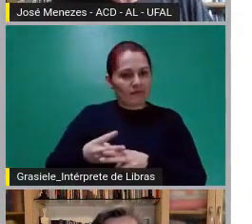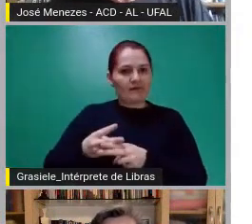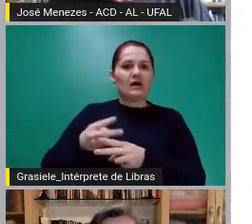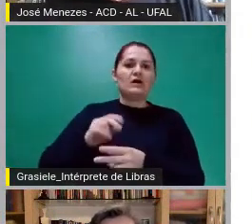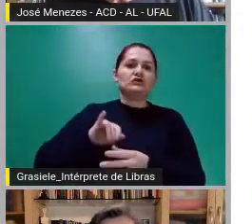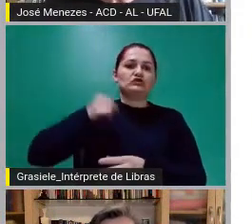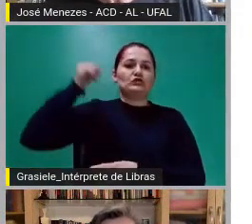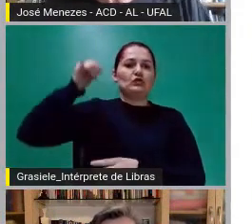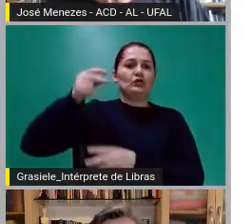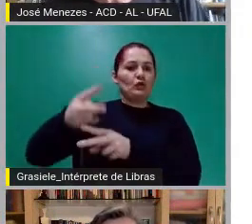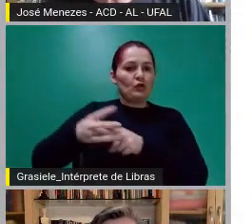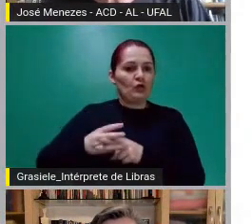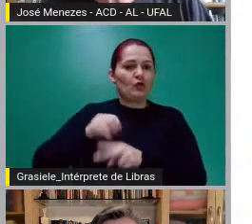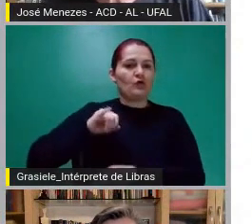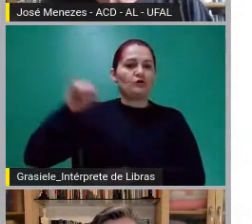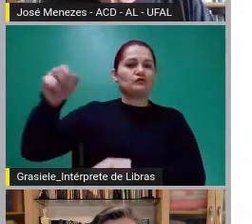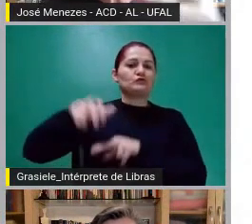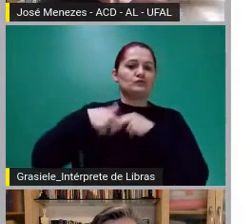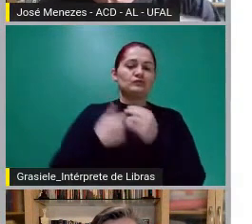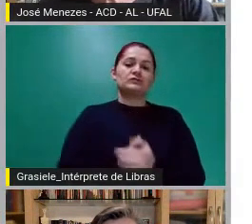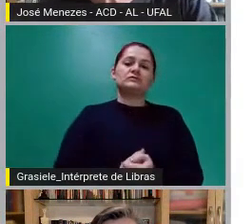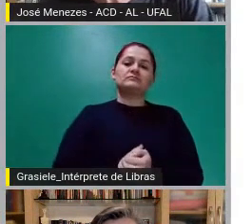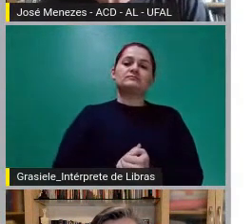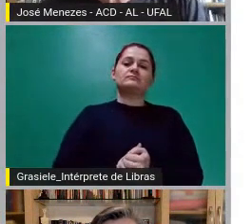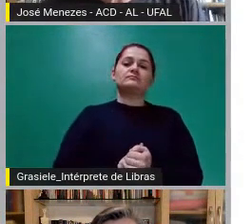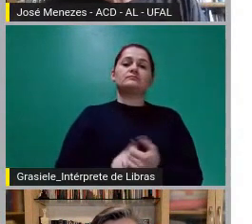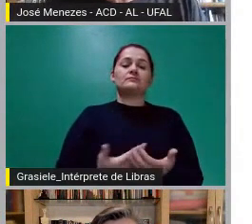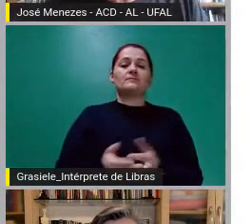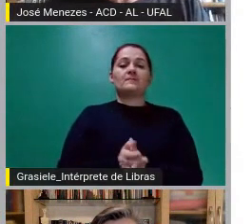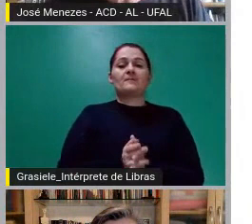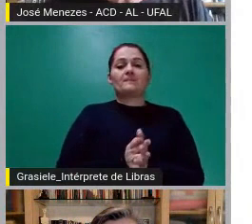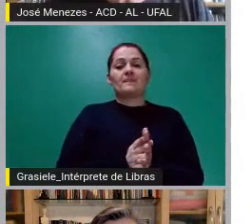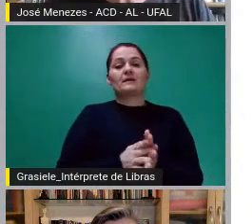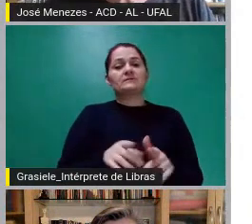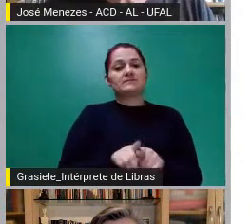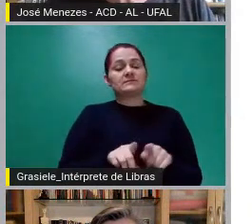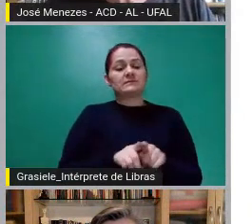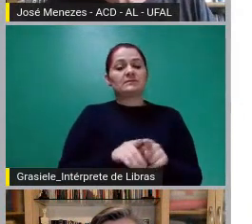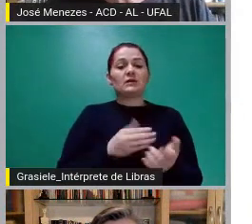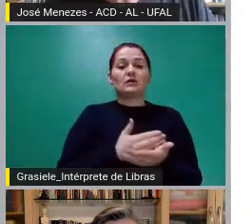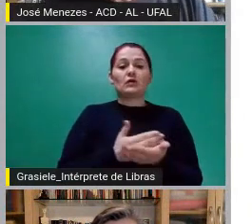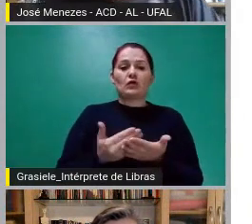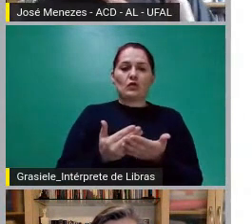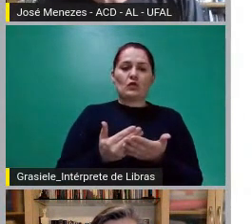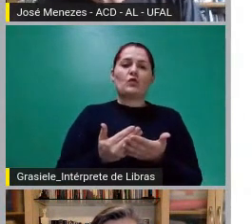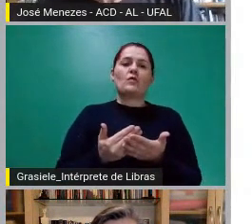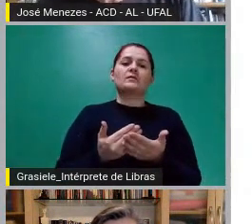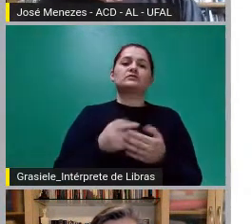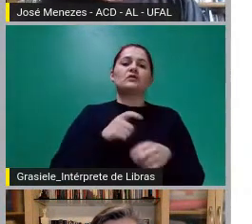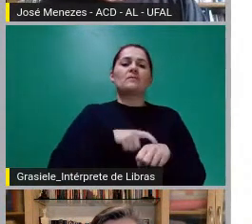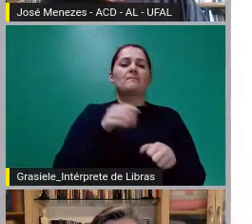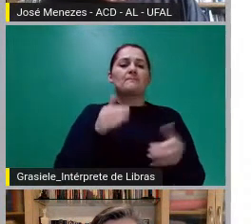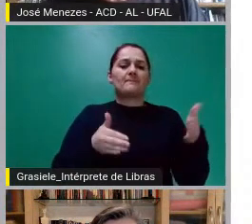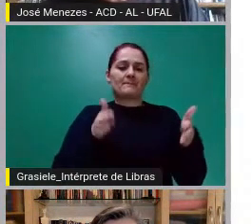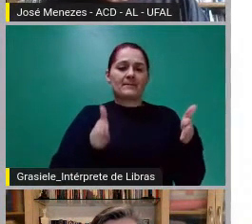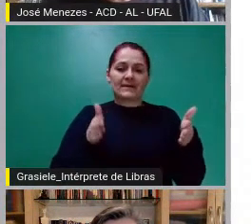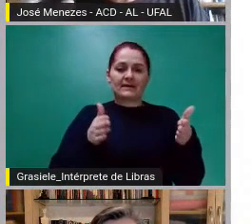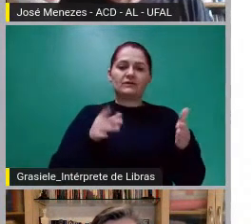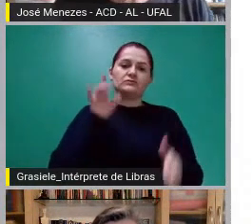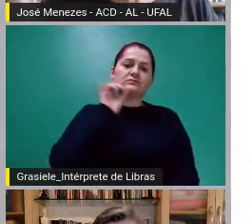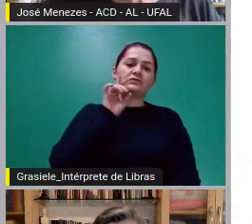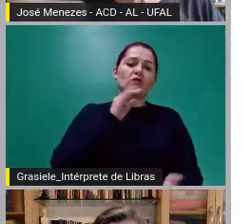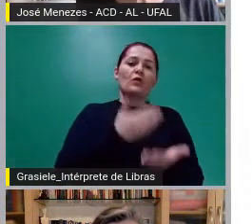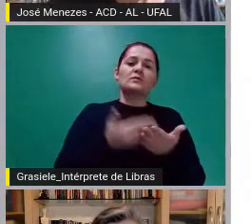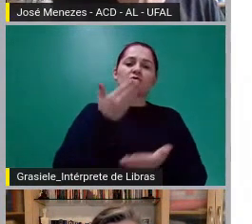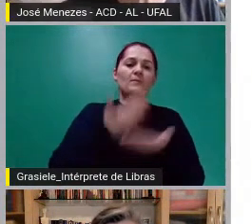em 73, o início do déficit comercial, porque os Estados Unidos começam a perder competitividade, a inflação dos Estados Unidos